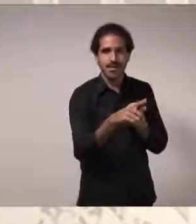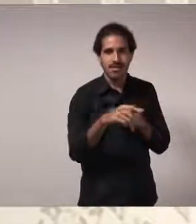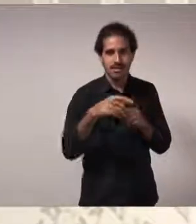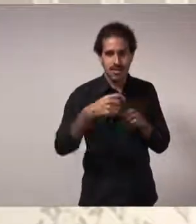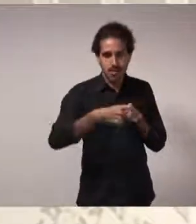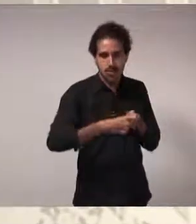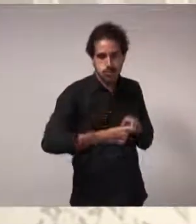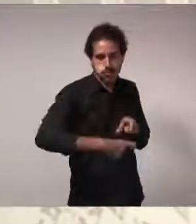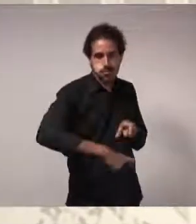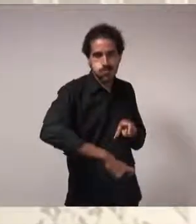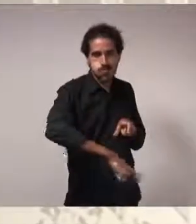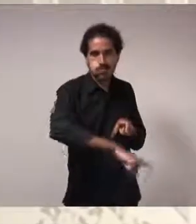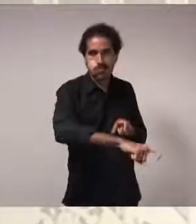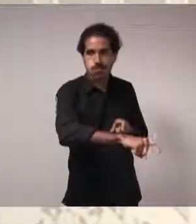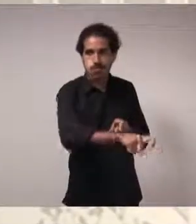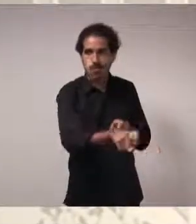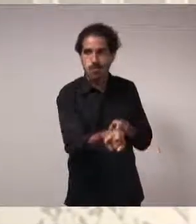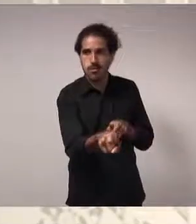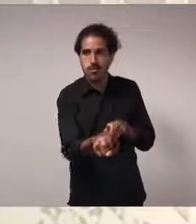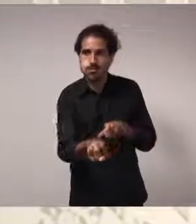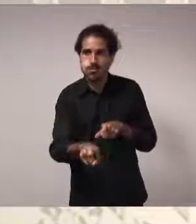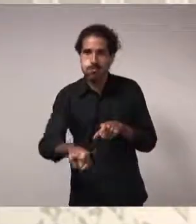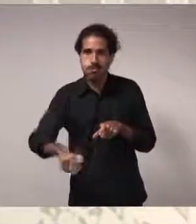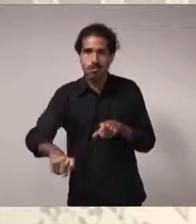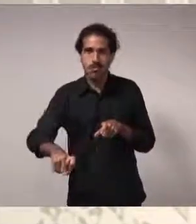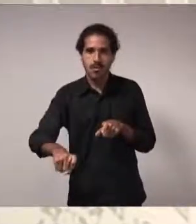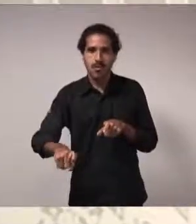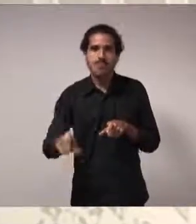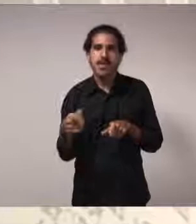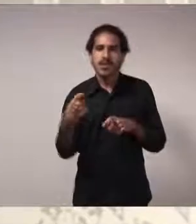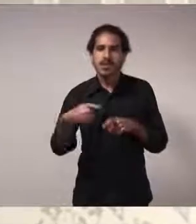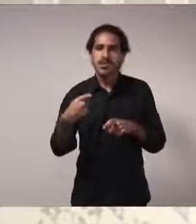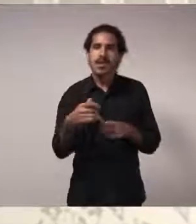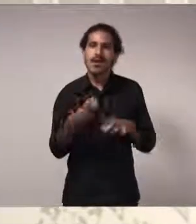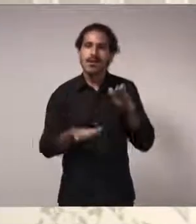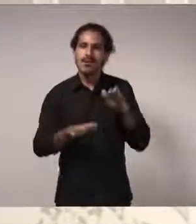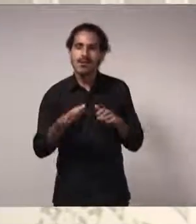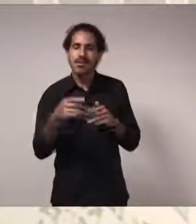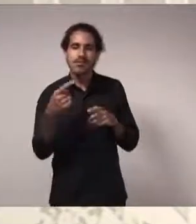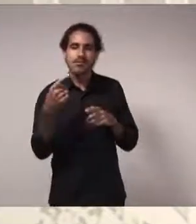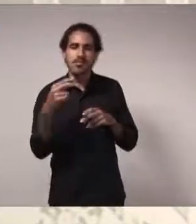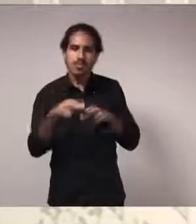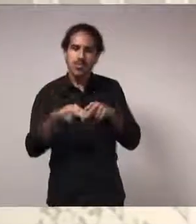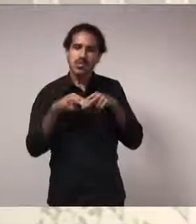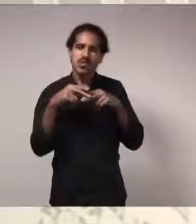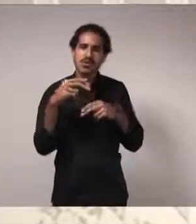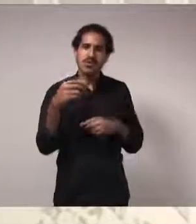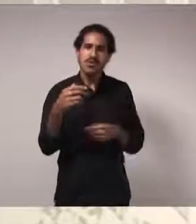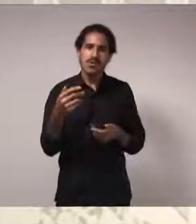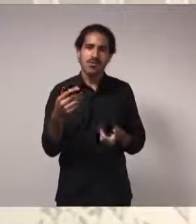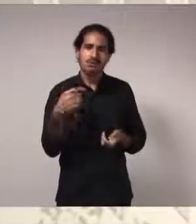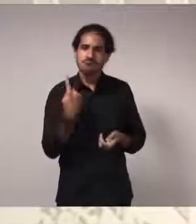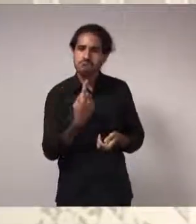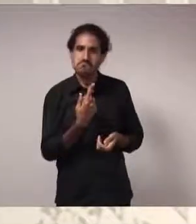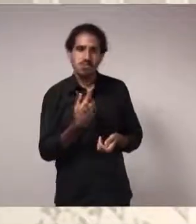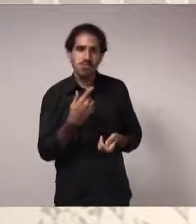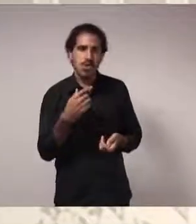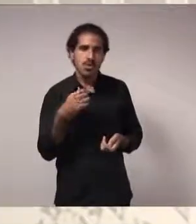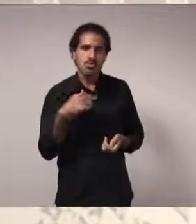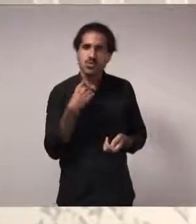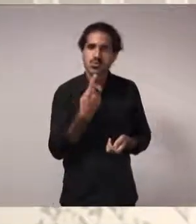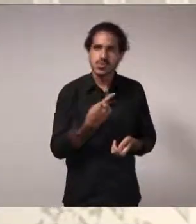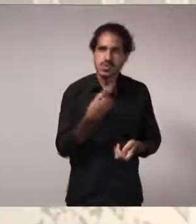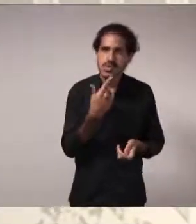um túnel, e esse túnel, muitas vezes, por questões né, que fogem ao nosso escopo, à nossa